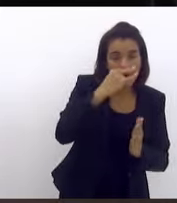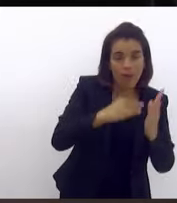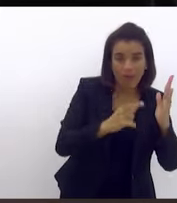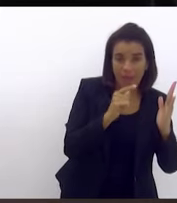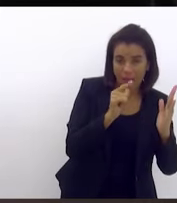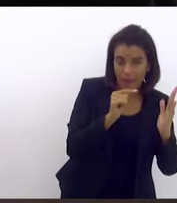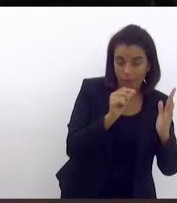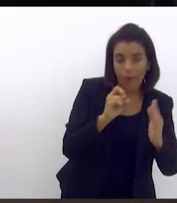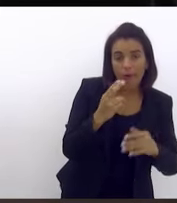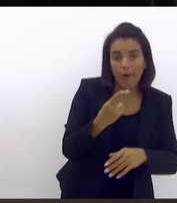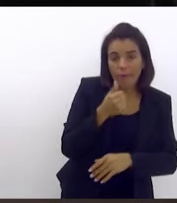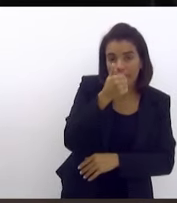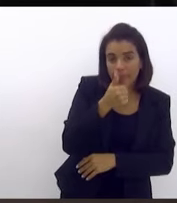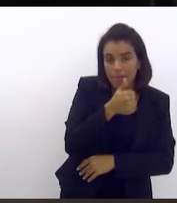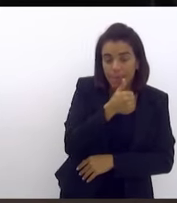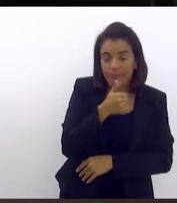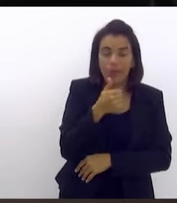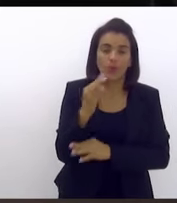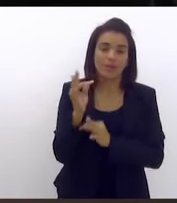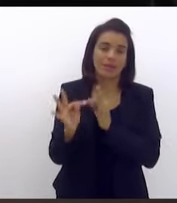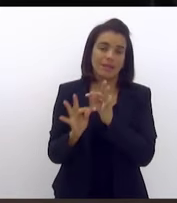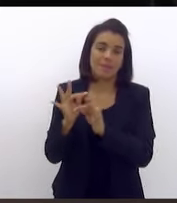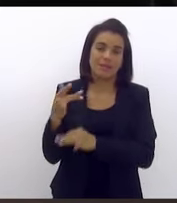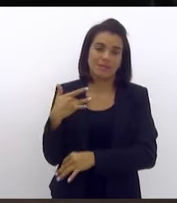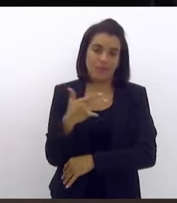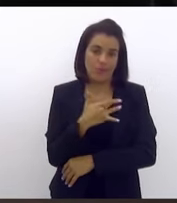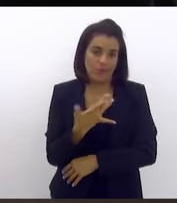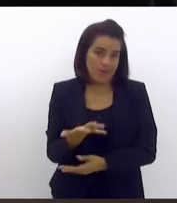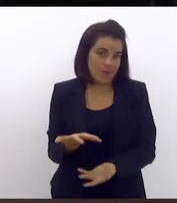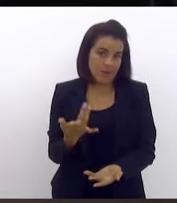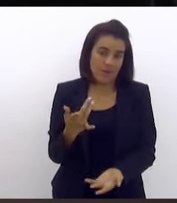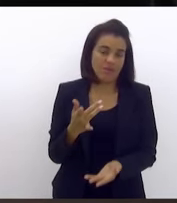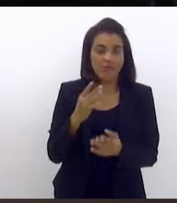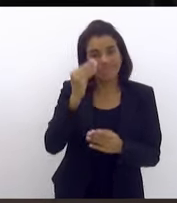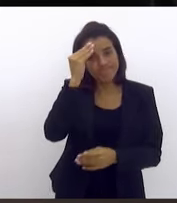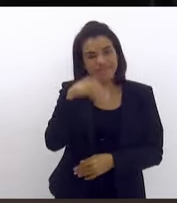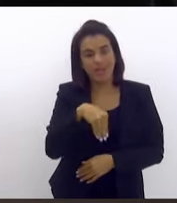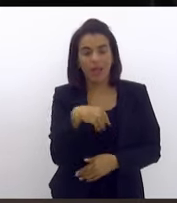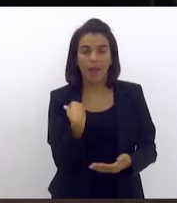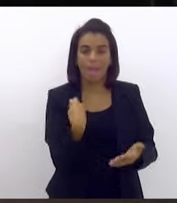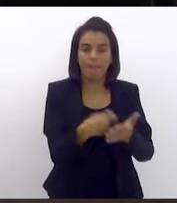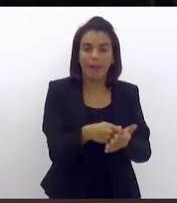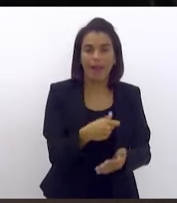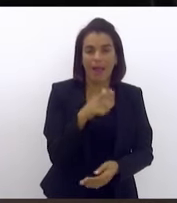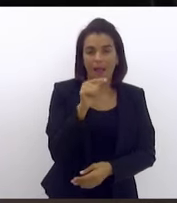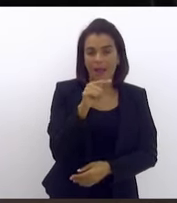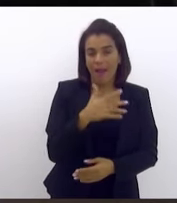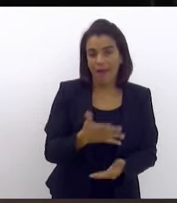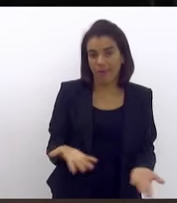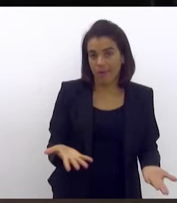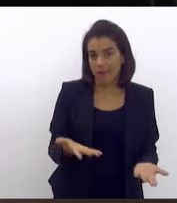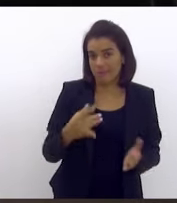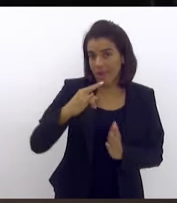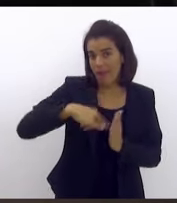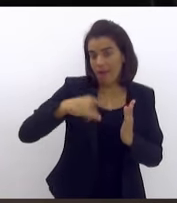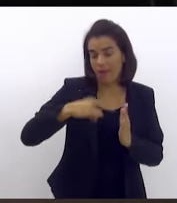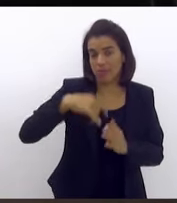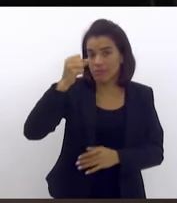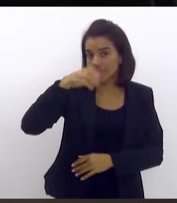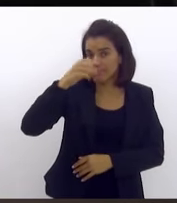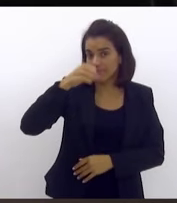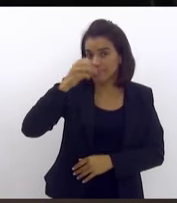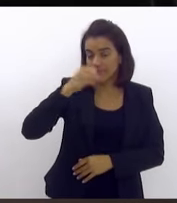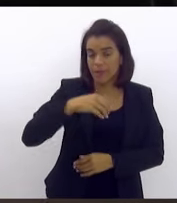de fazer tratamento de saúde. Não tem outra opção, então ela não paga água mais. Os valores da conta d'água estão absurdos. Para vocês terem uma